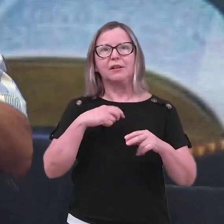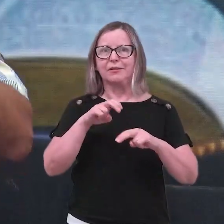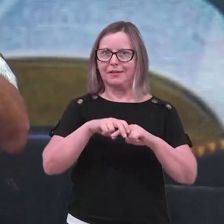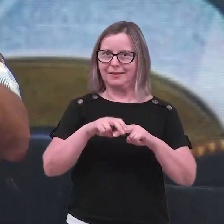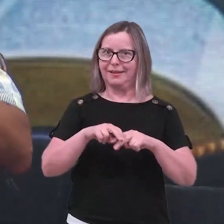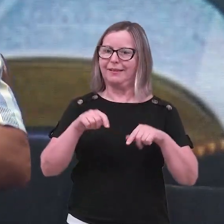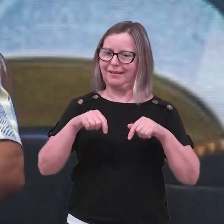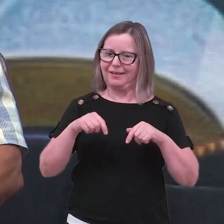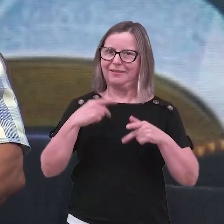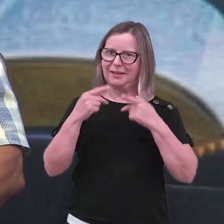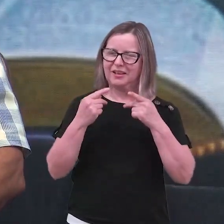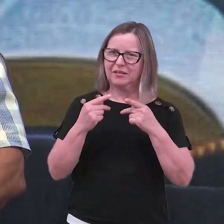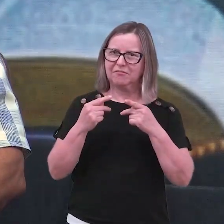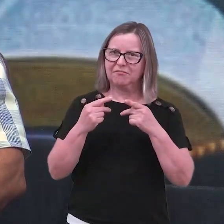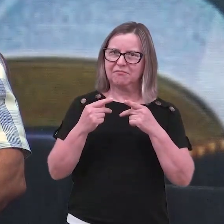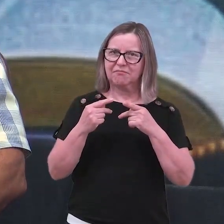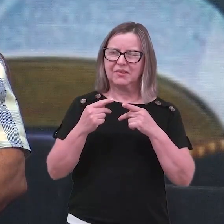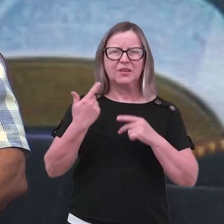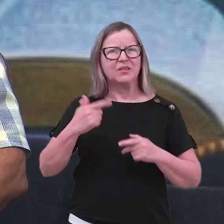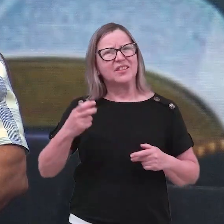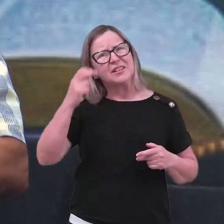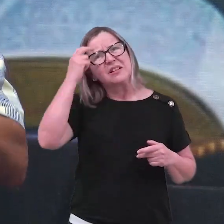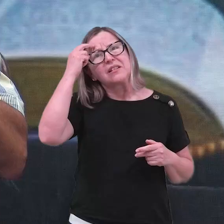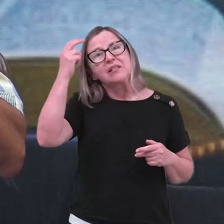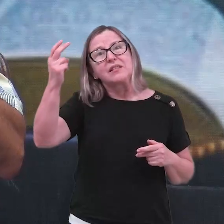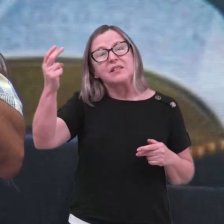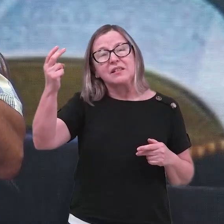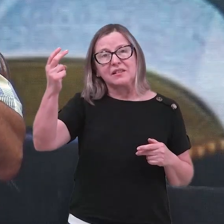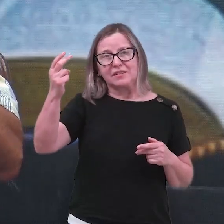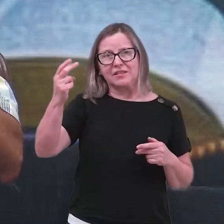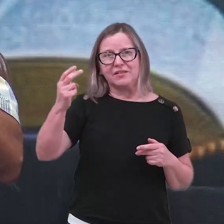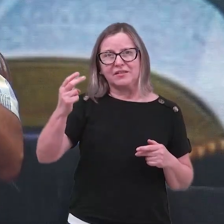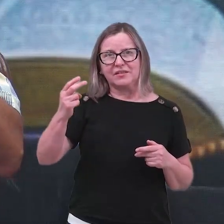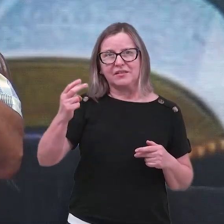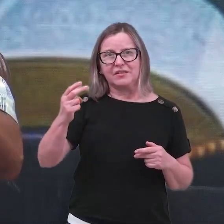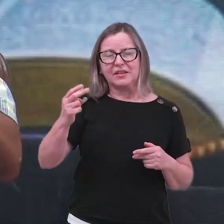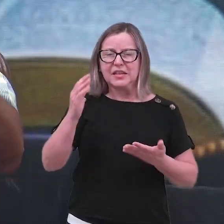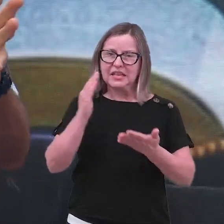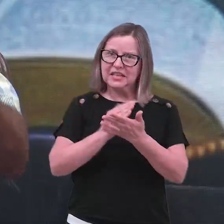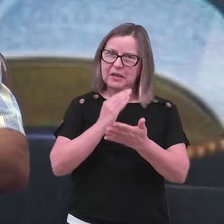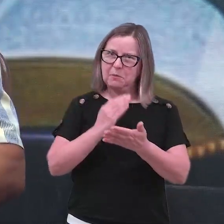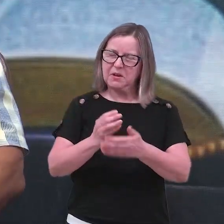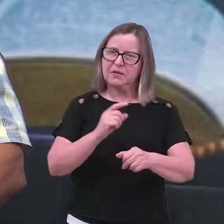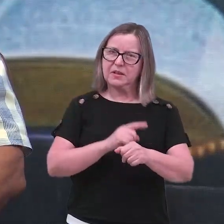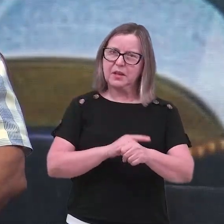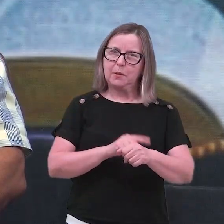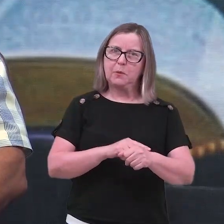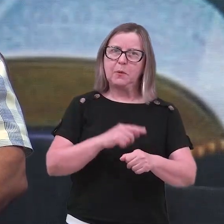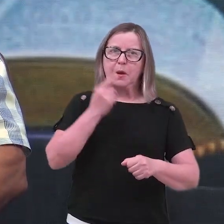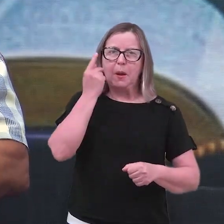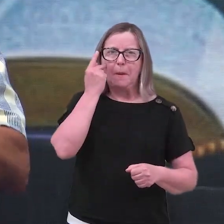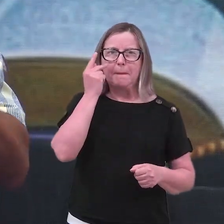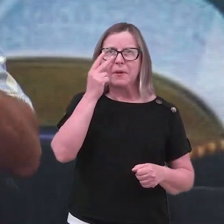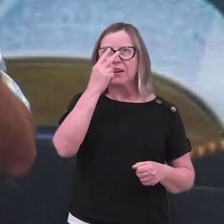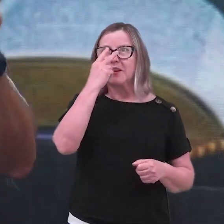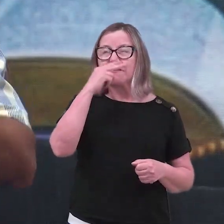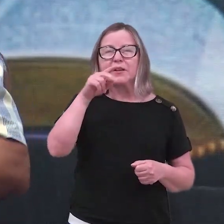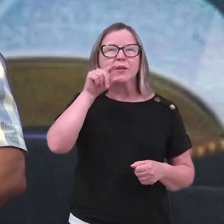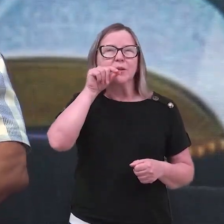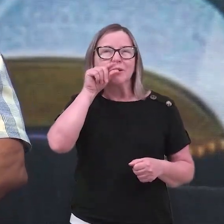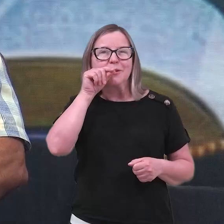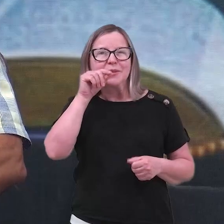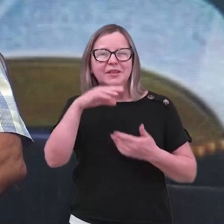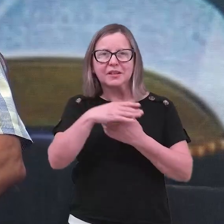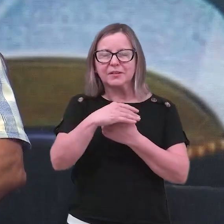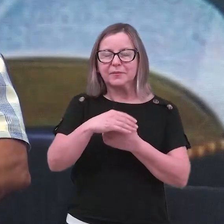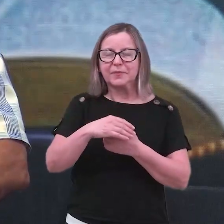falando, não tem capacidade de ter um tempo, uma hora de parar para olhar passarinho. Lá na minha casa agora eu estou fazendo